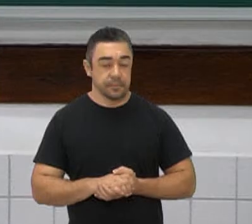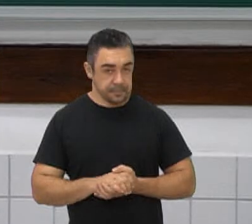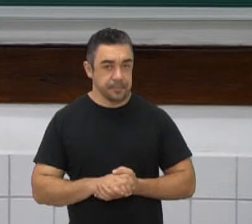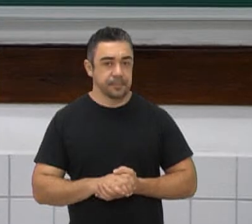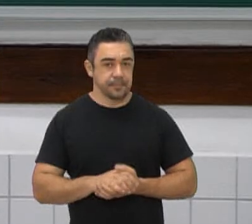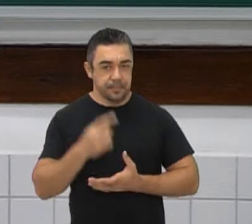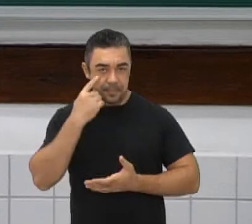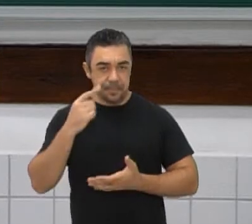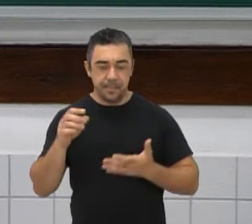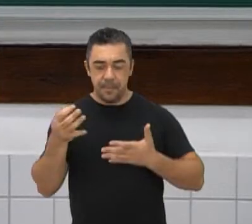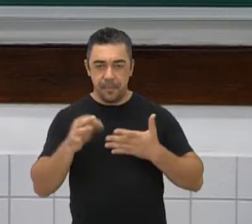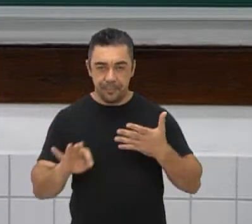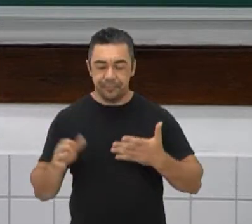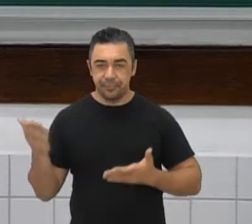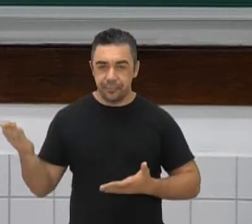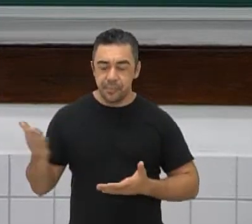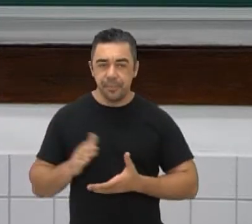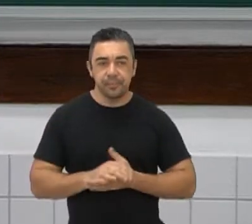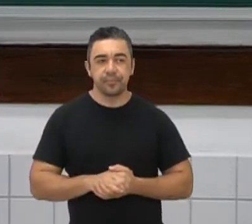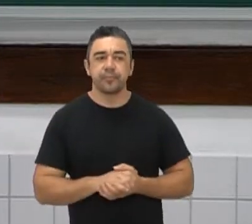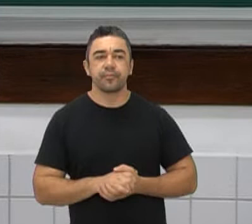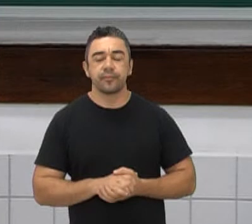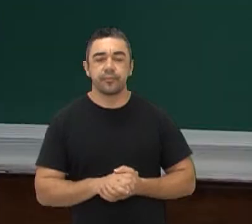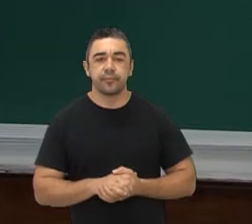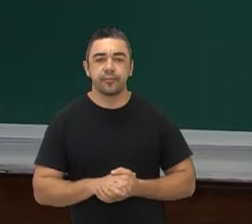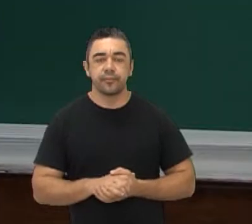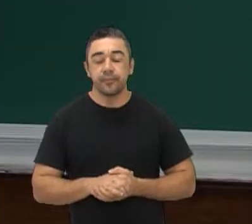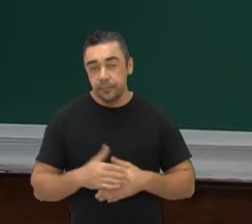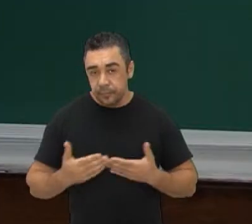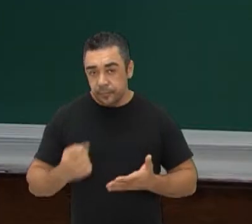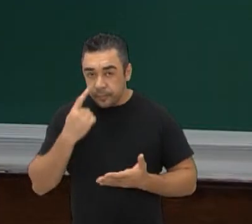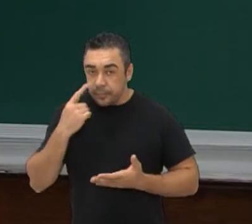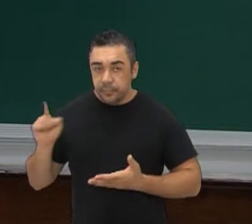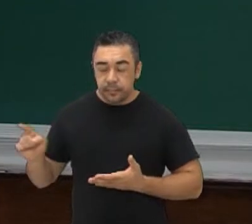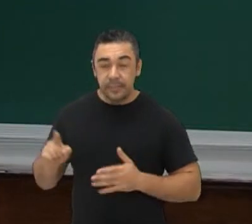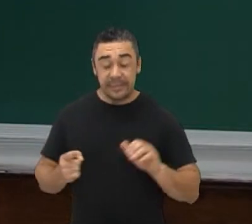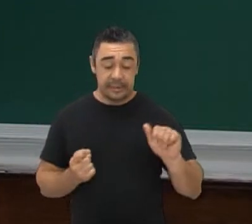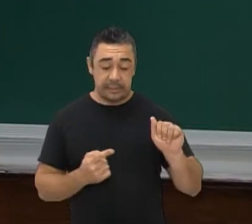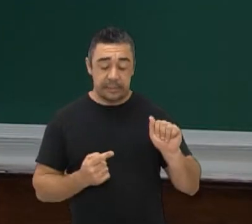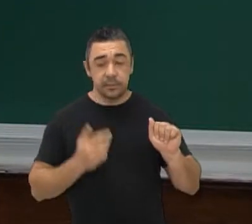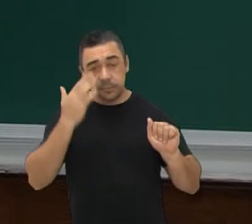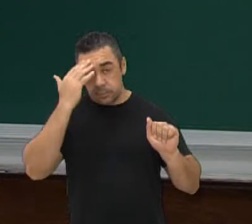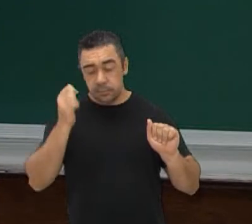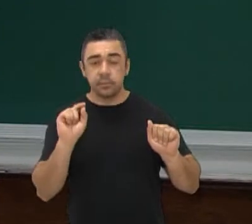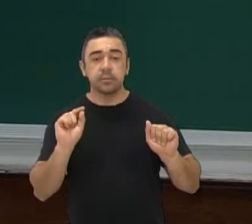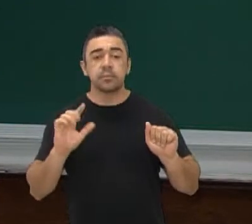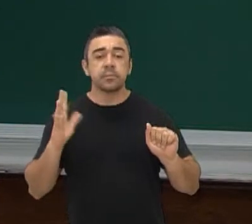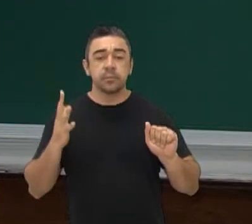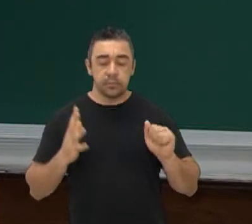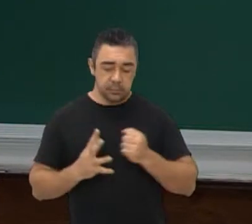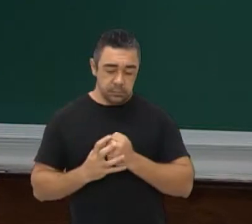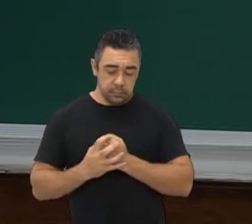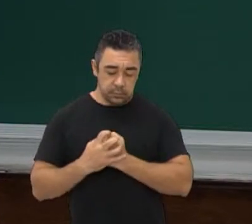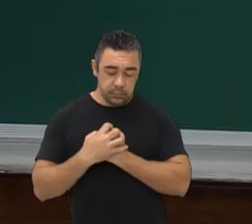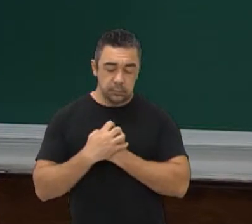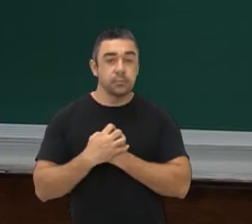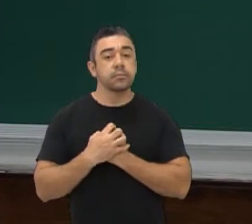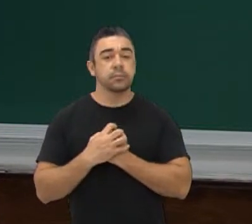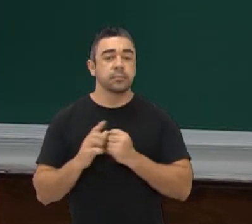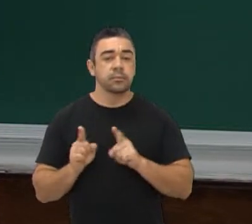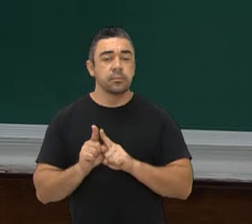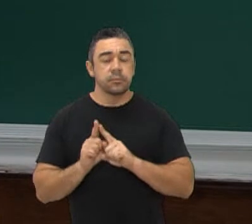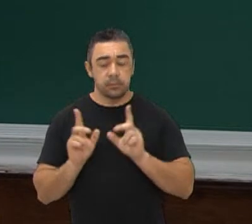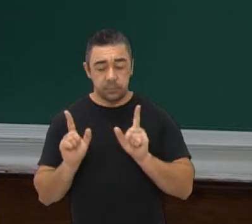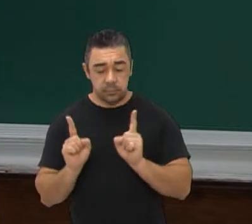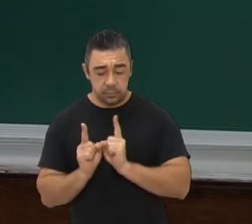Vamos para a correção da atividade? Olha só. Então, a letra A, ele quer saber a semi-reação de oxidação e de redução.